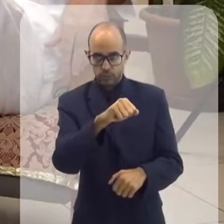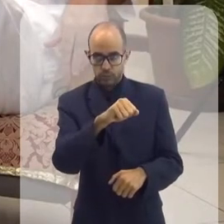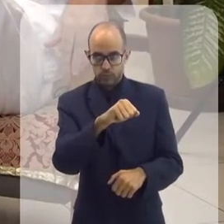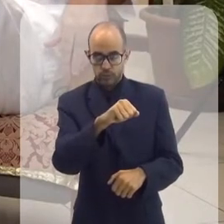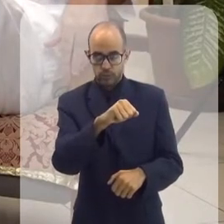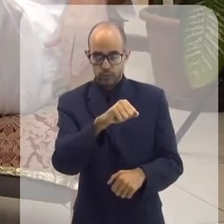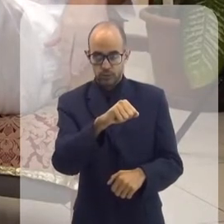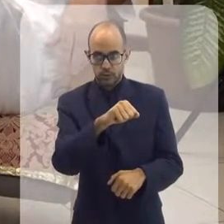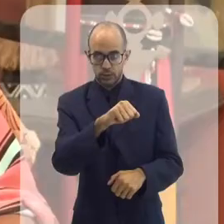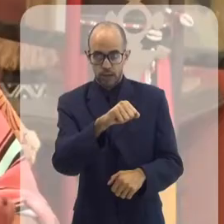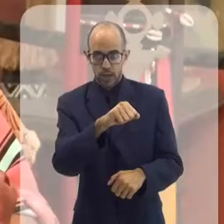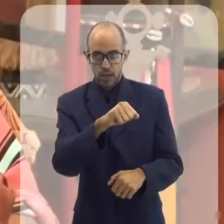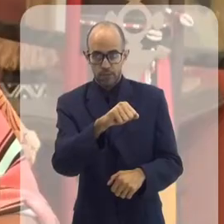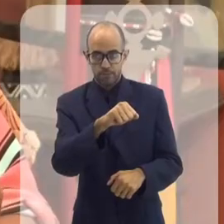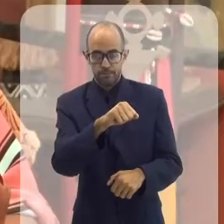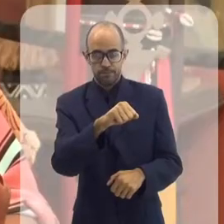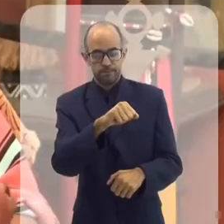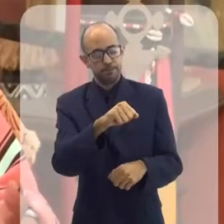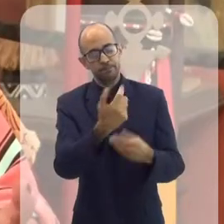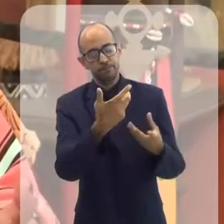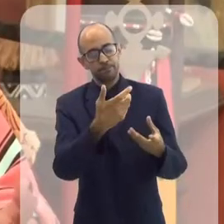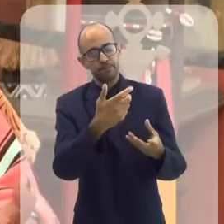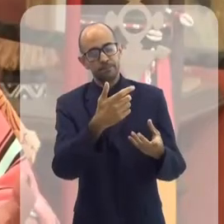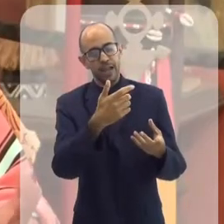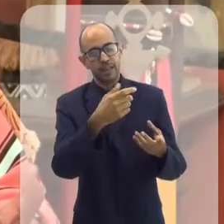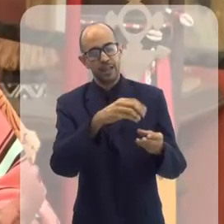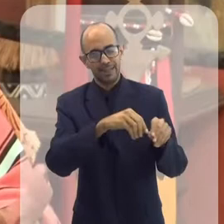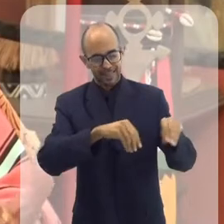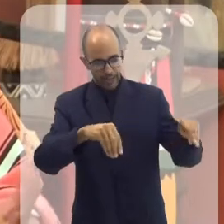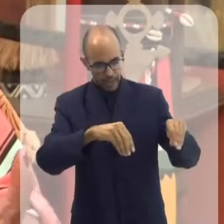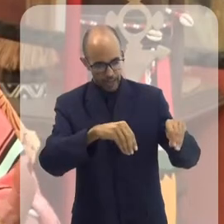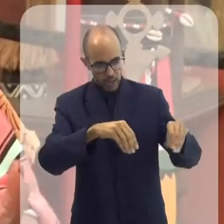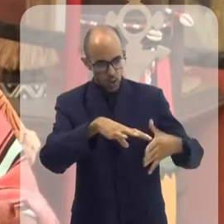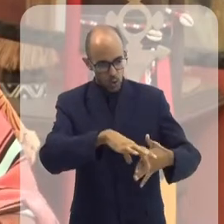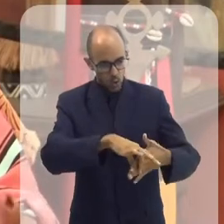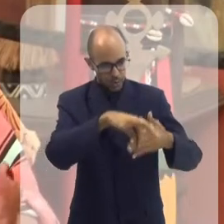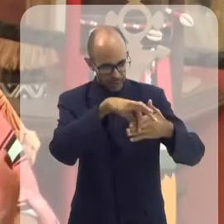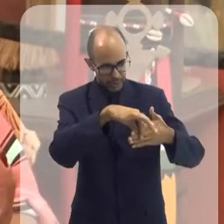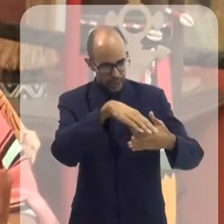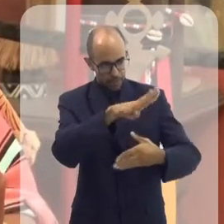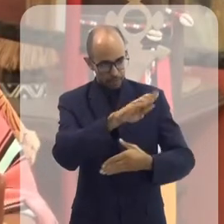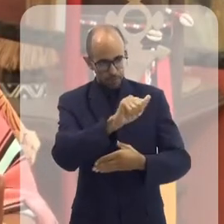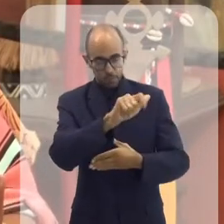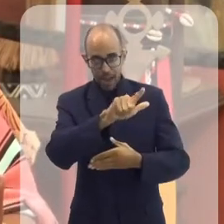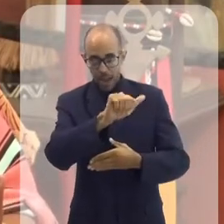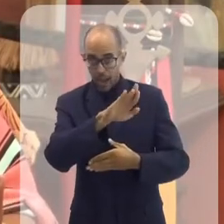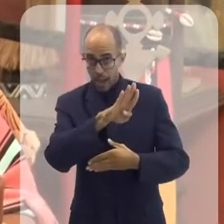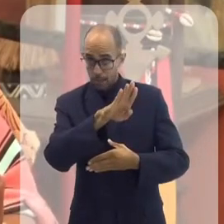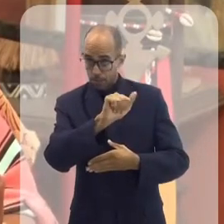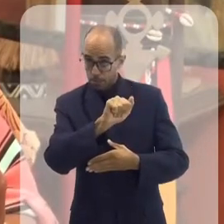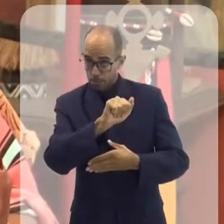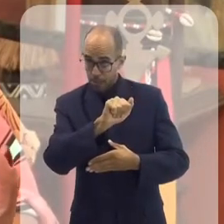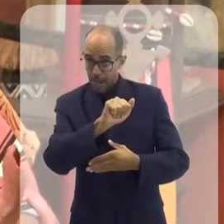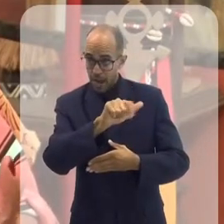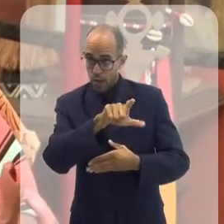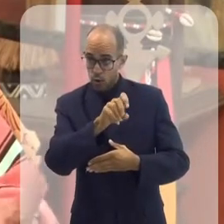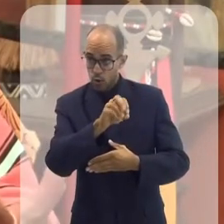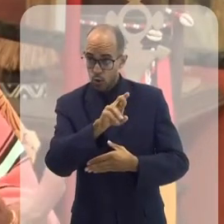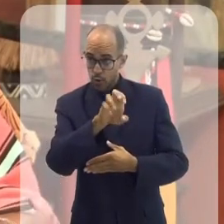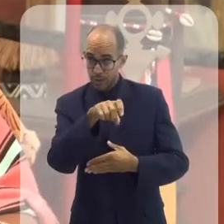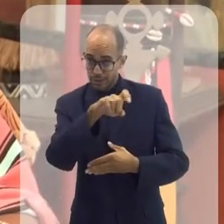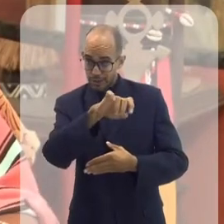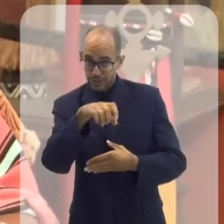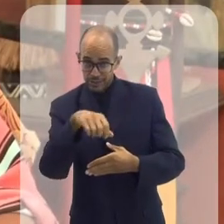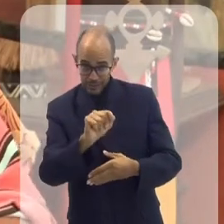dizer e como é feito é o Babalorixá que referencia o orixá